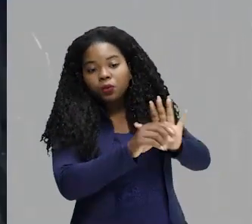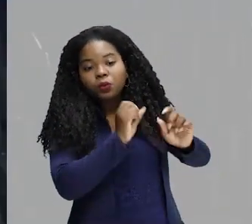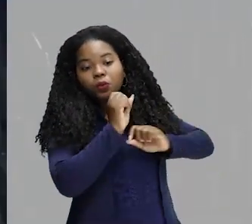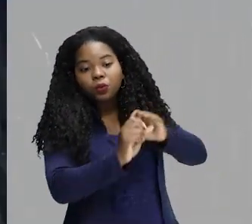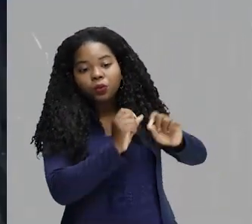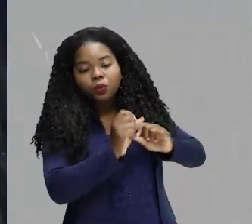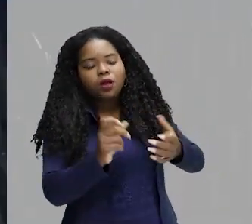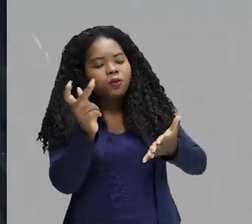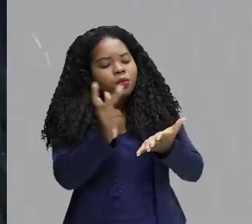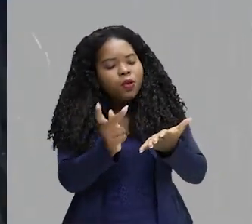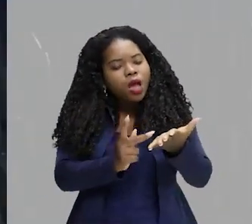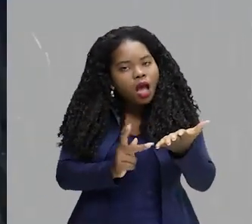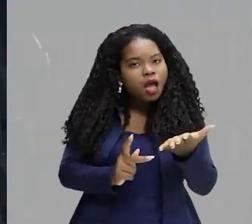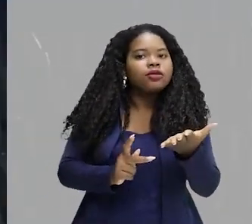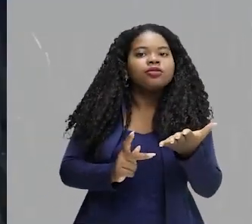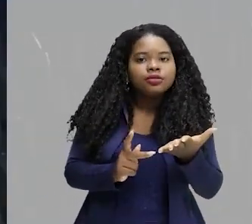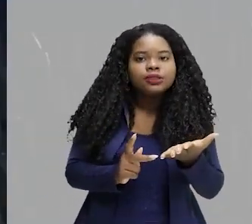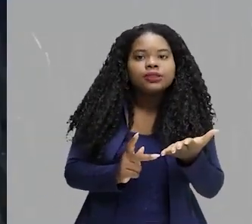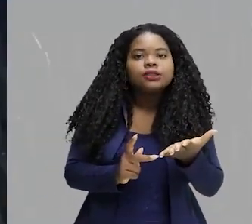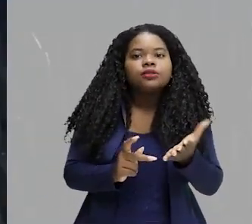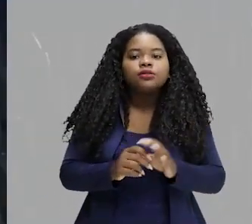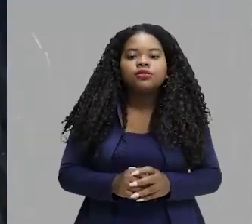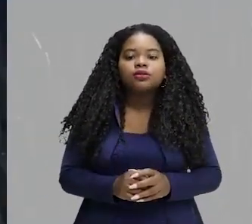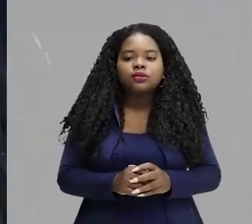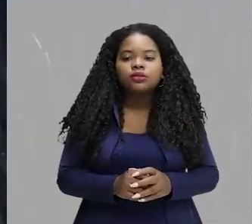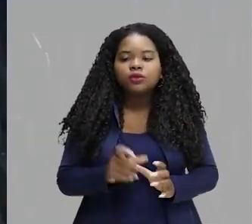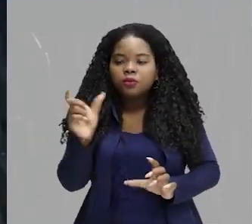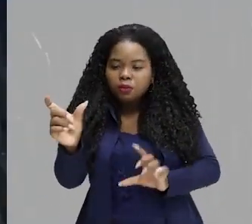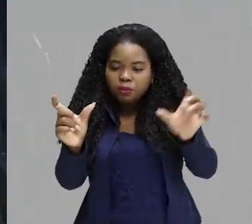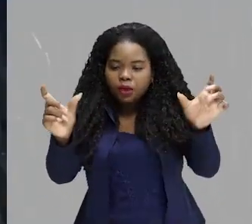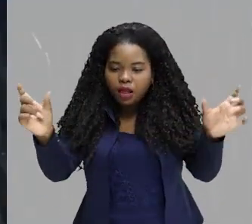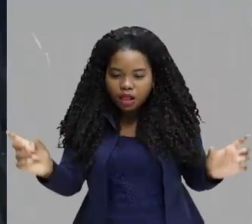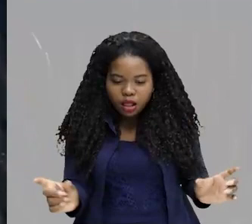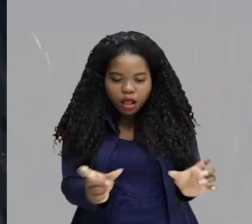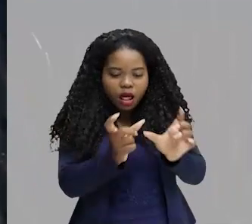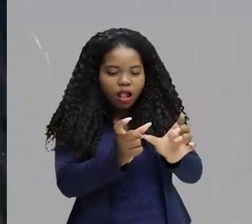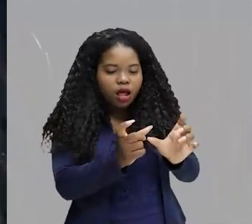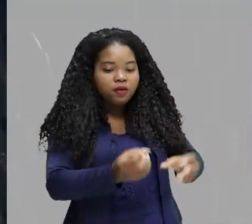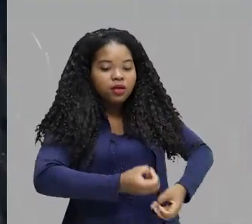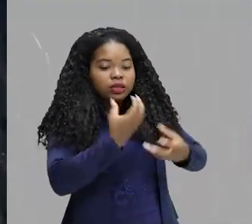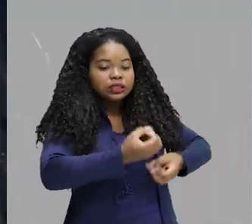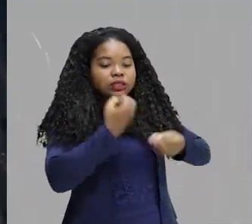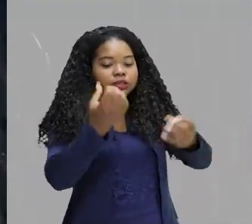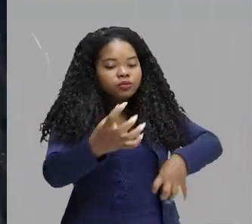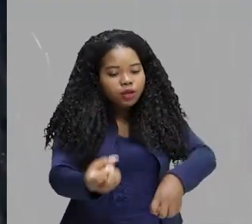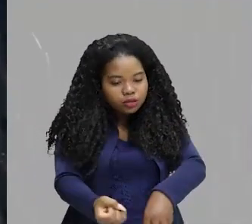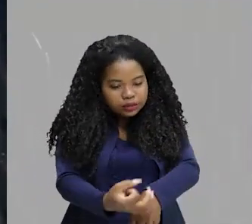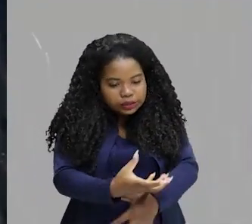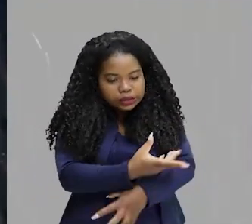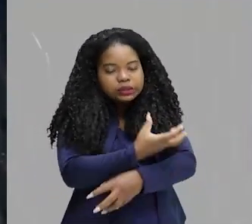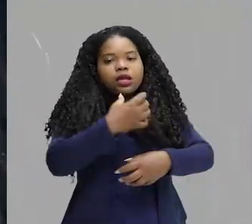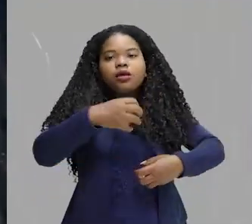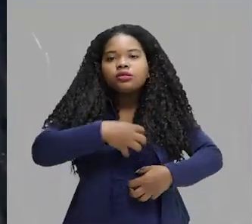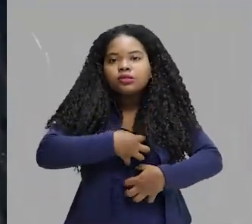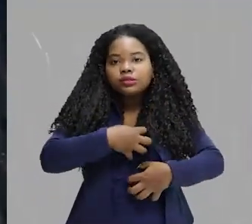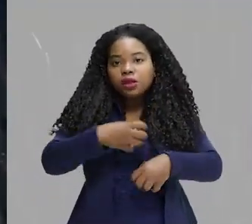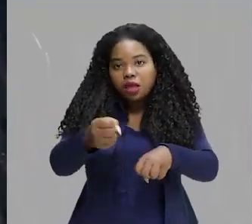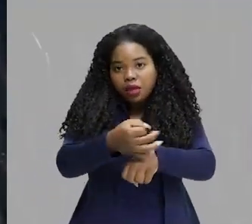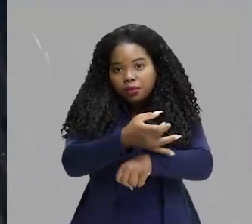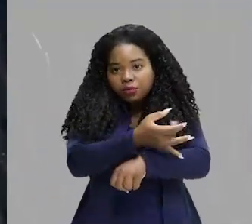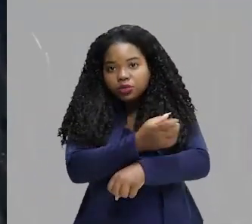inicial, poesia é uma coleção de palavras que expressa emoção ou ideia.